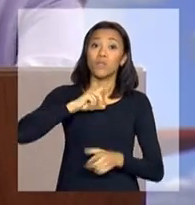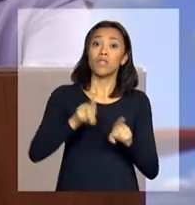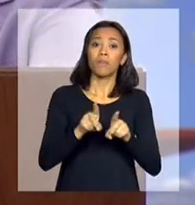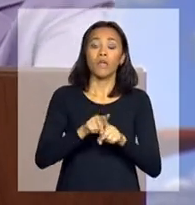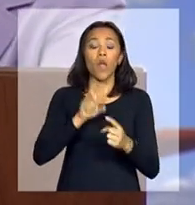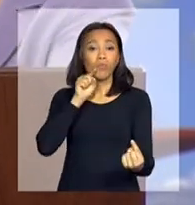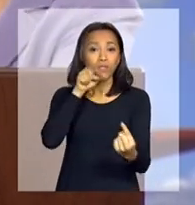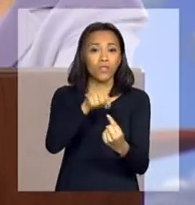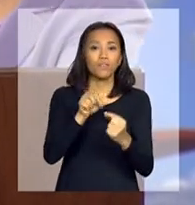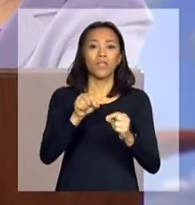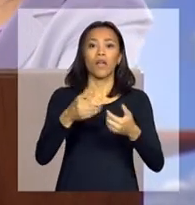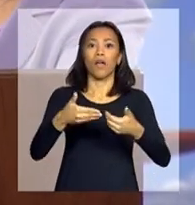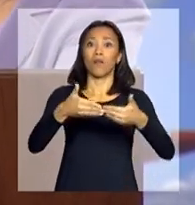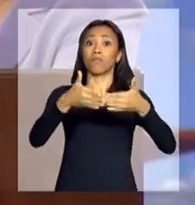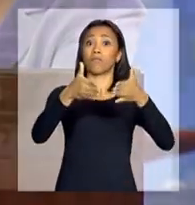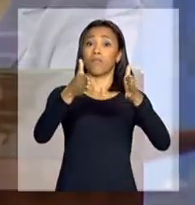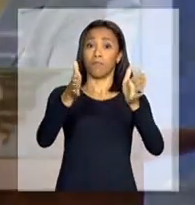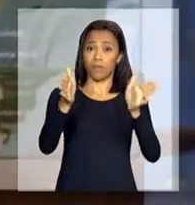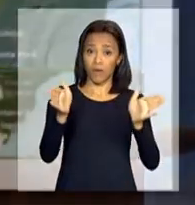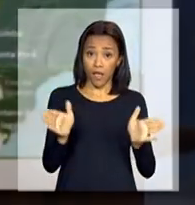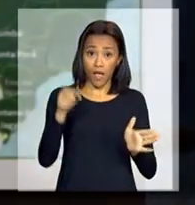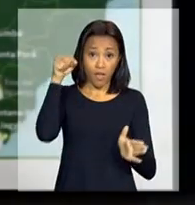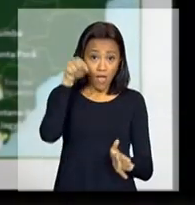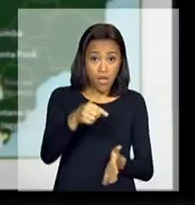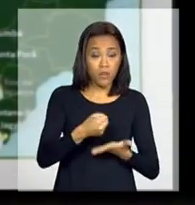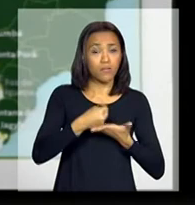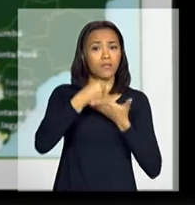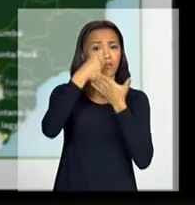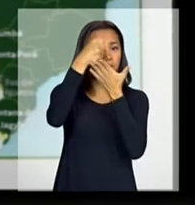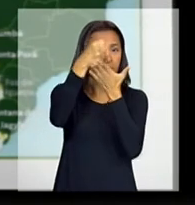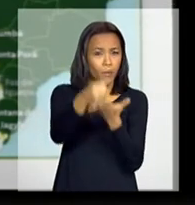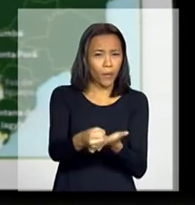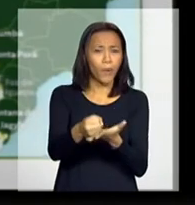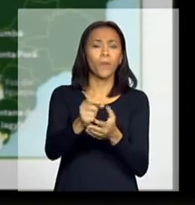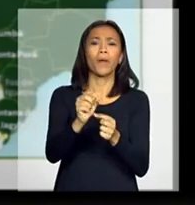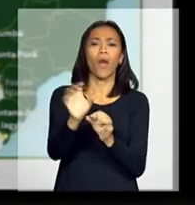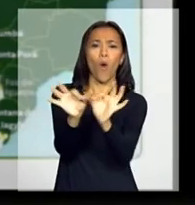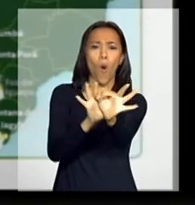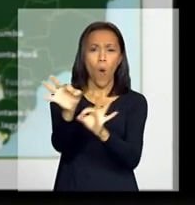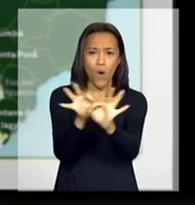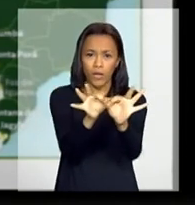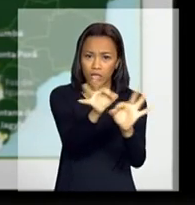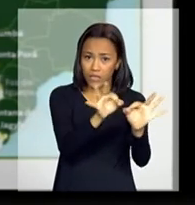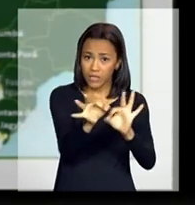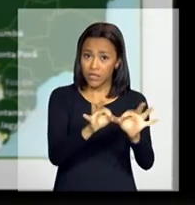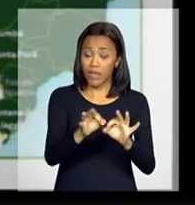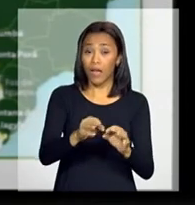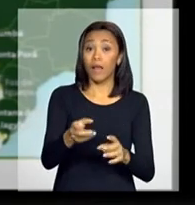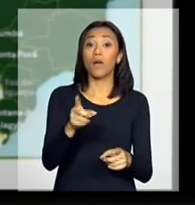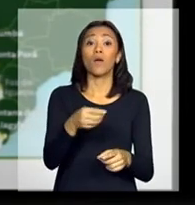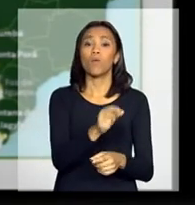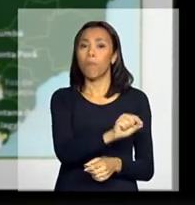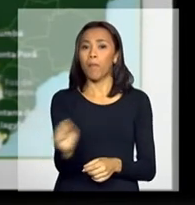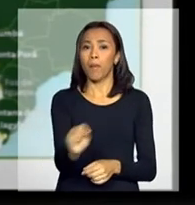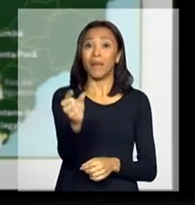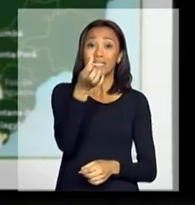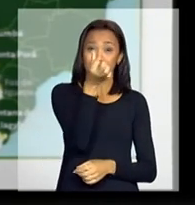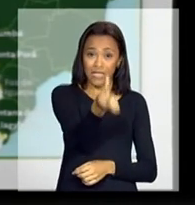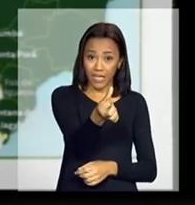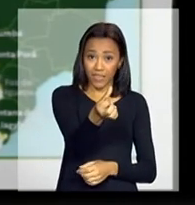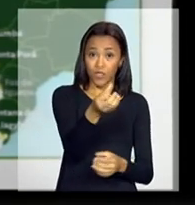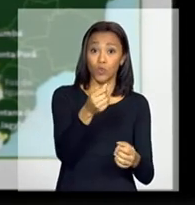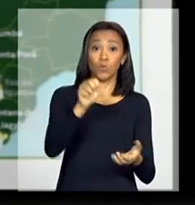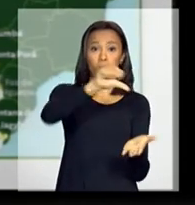ampliar é este apoio para estruturação de mais seis novos núcleos em